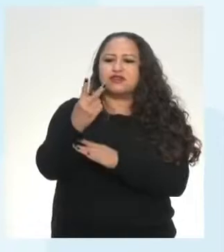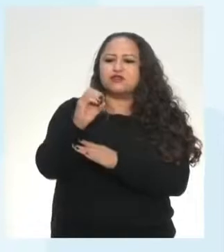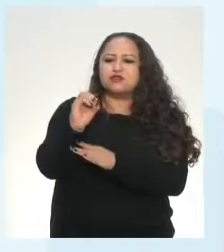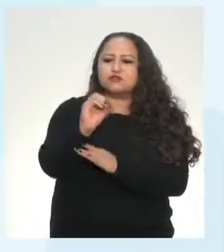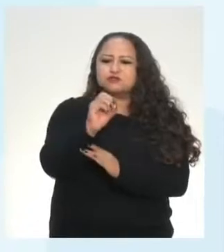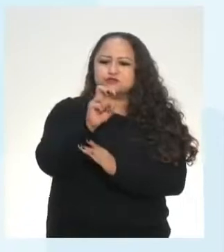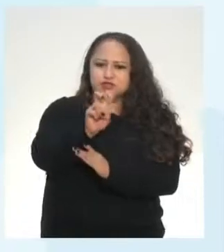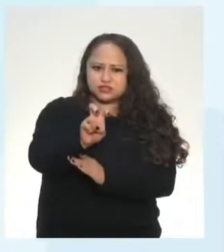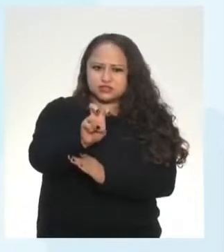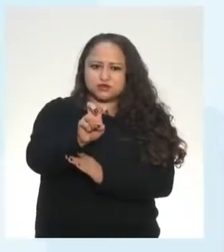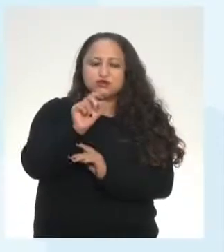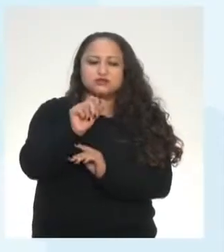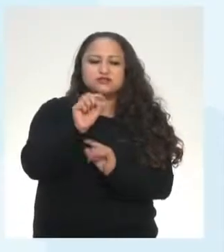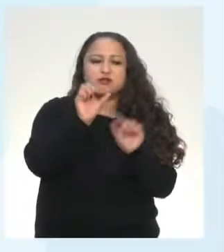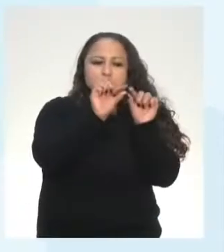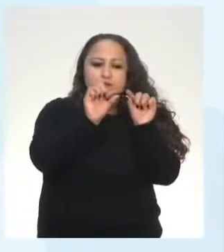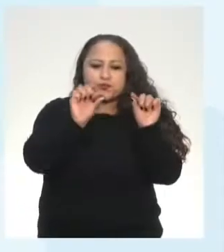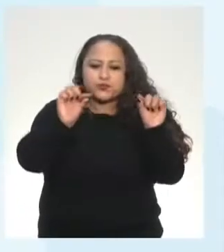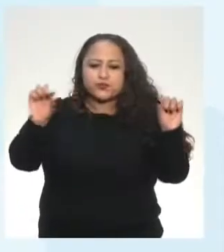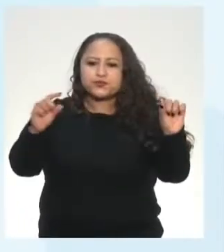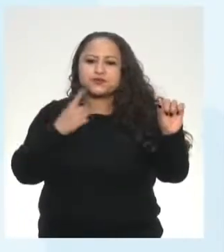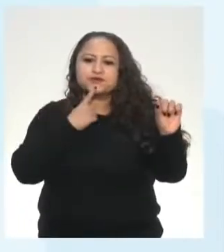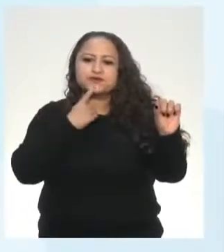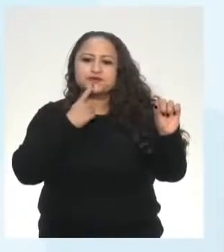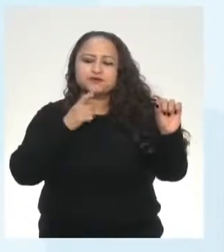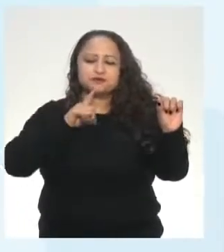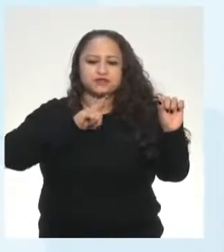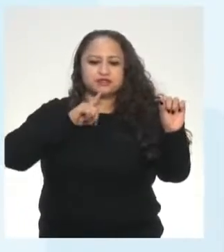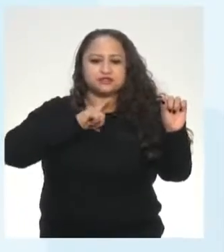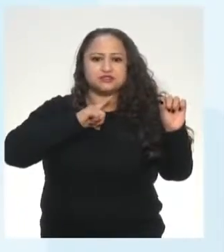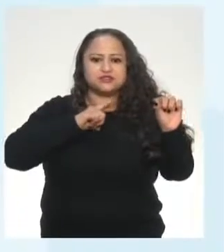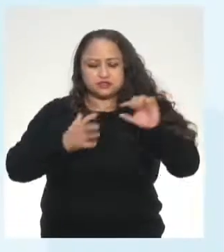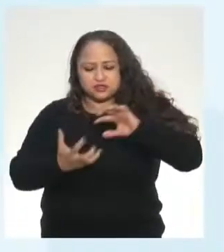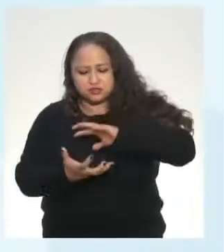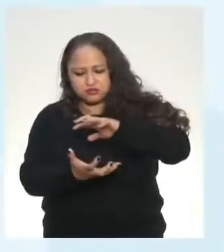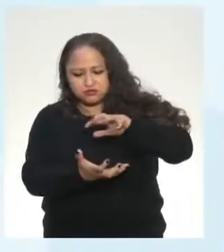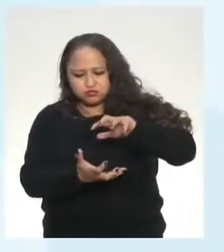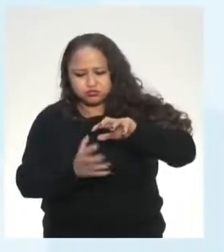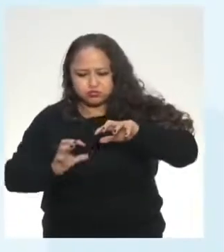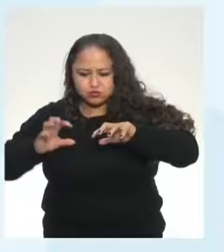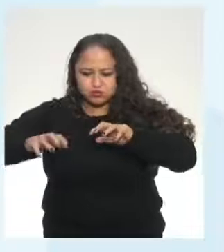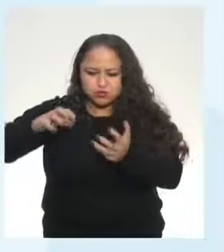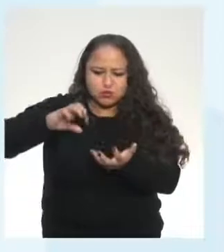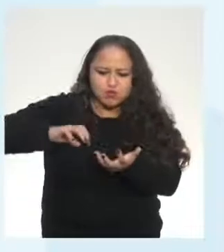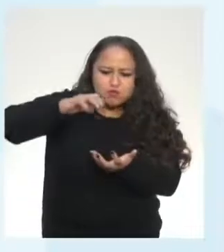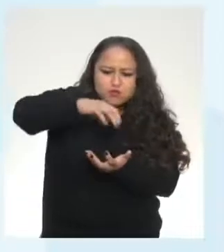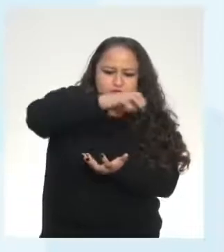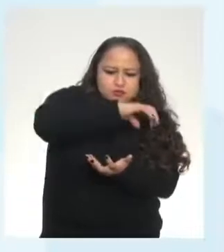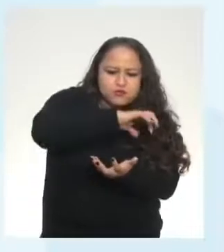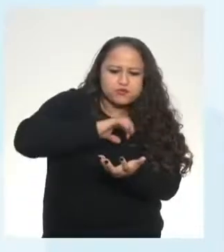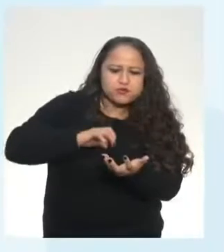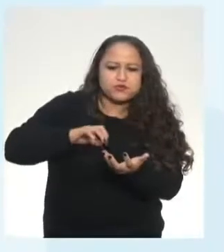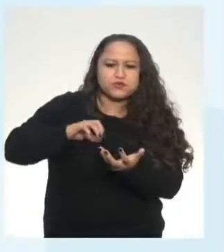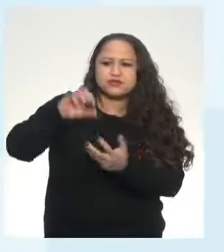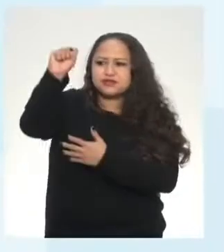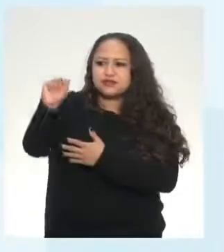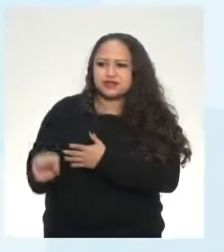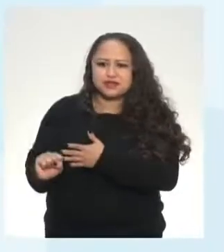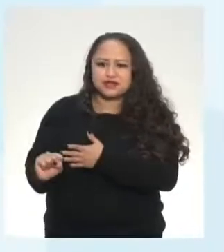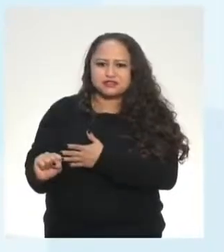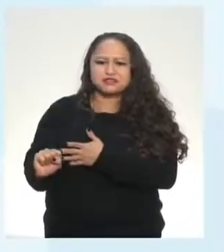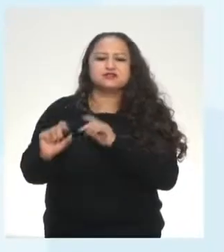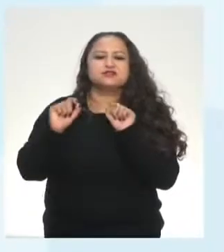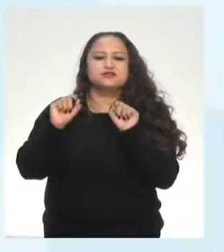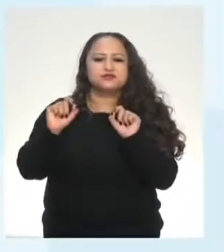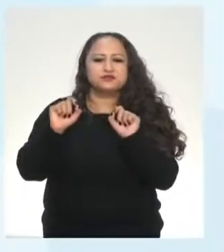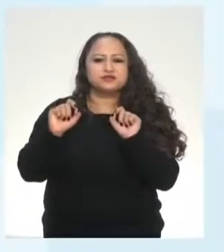linha vermelha mostra o continente asiático. Então, em média, a população asiática, né,